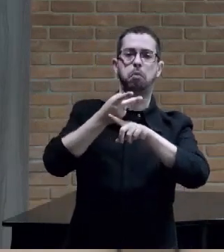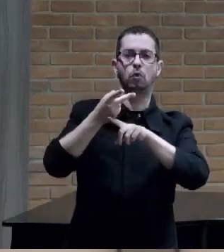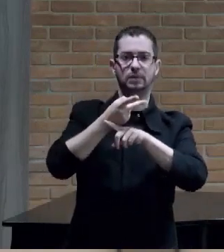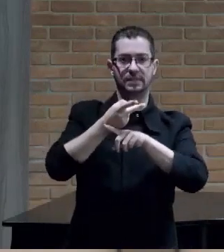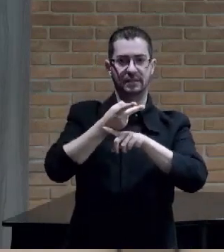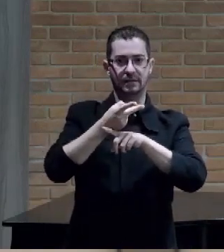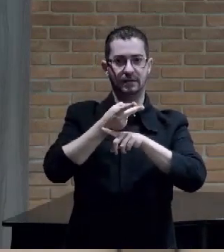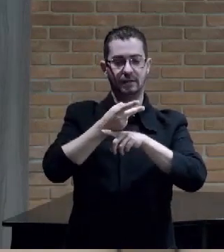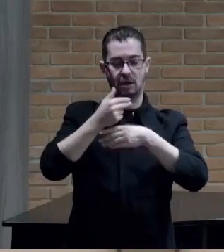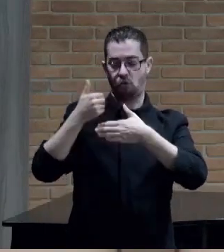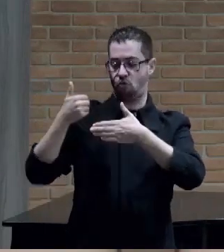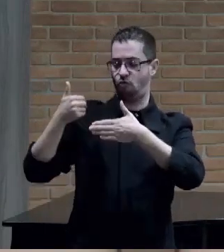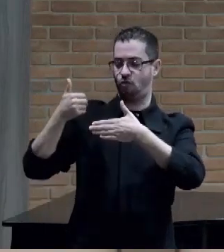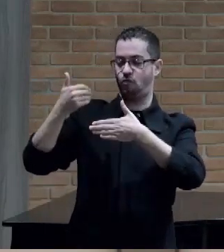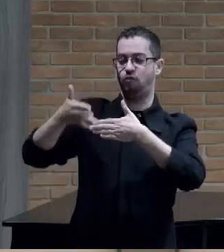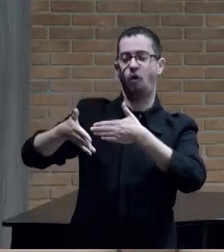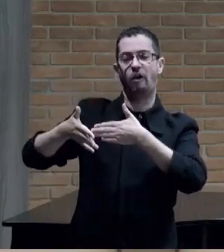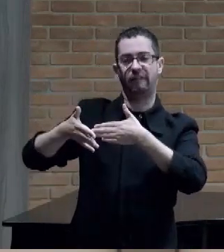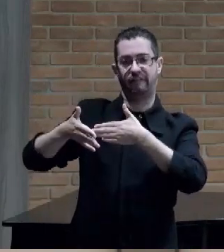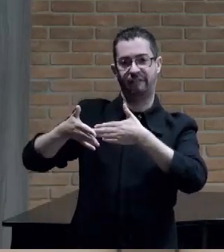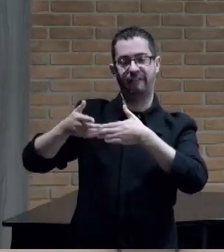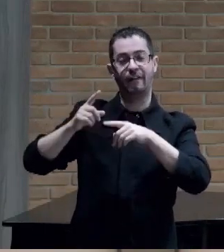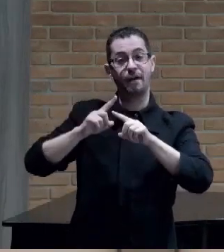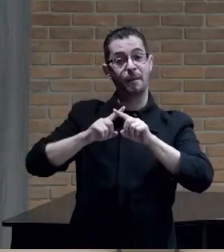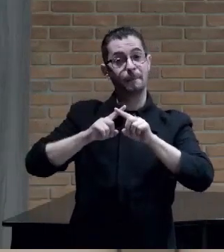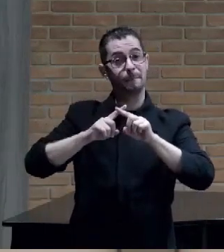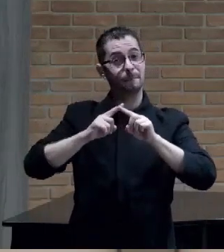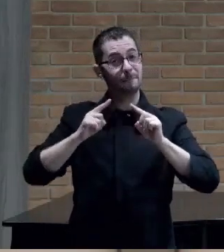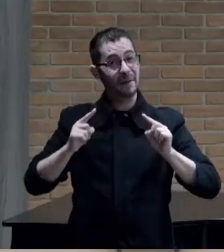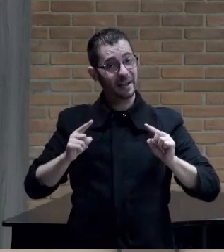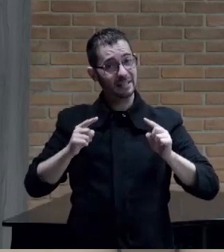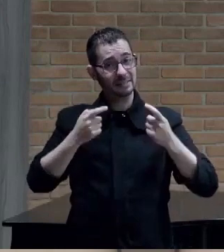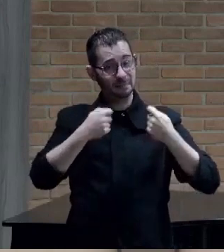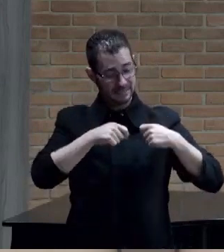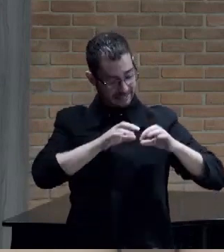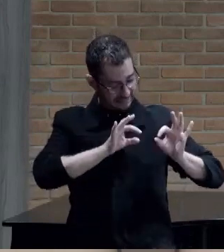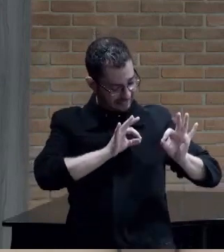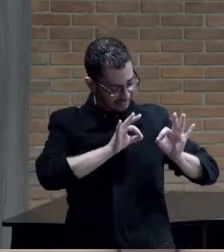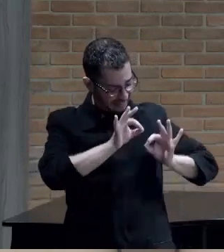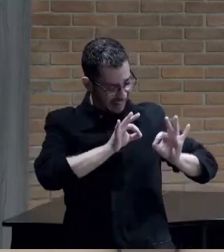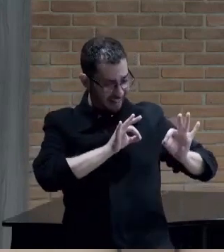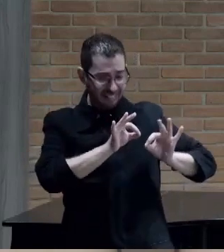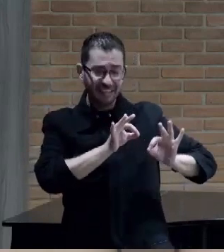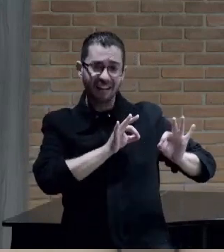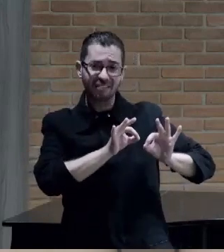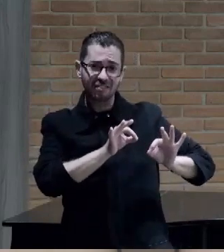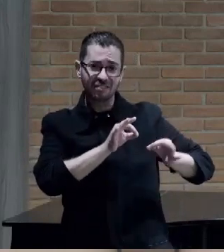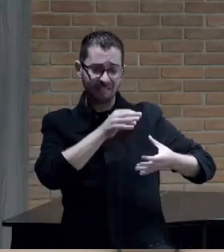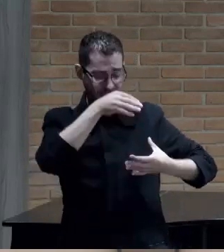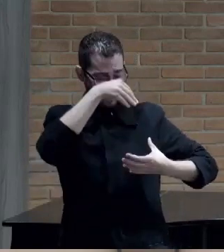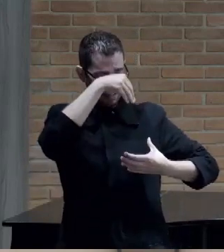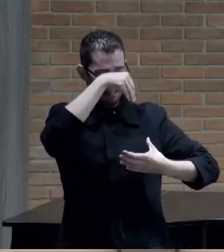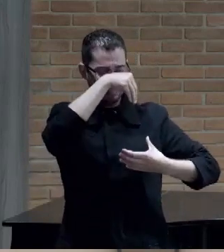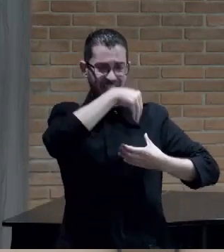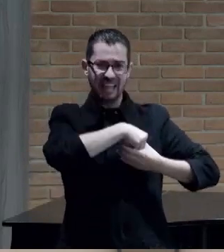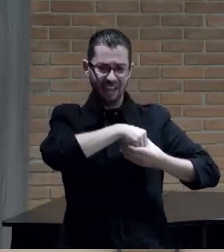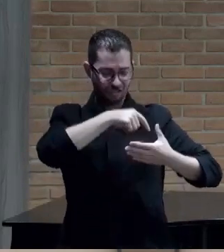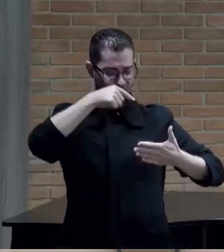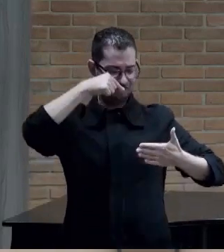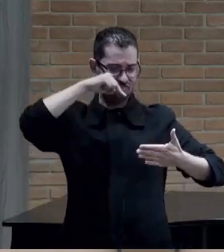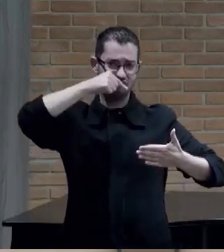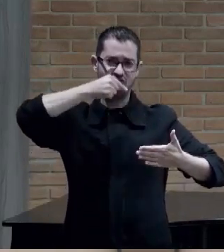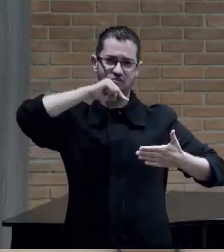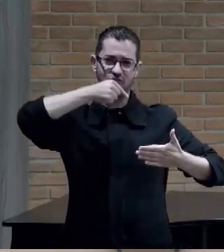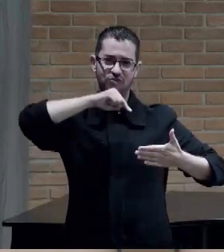externo, mas é algo que precisa ser tratado dentro da raiz,